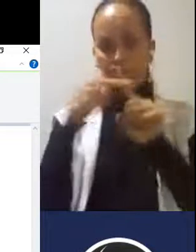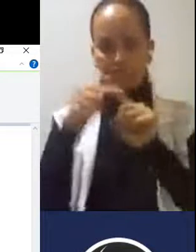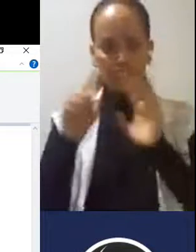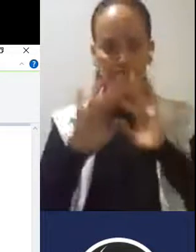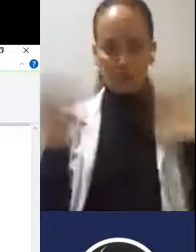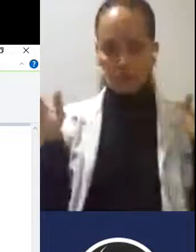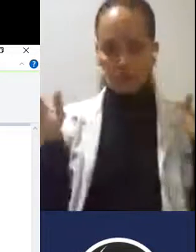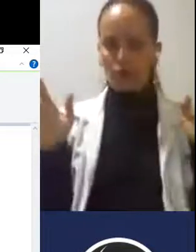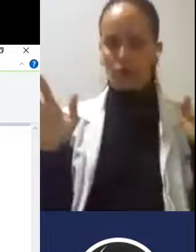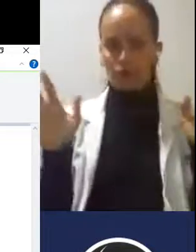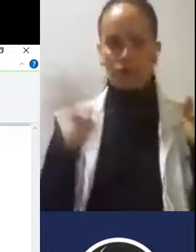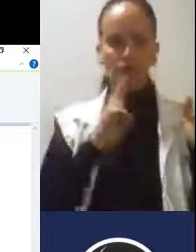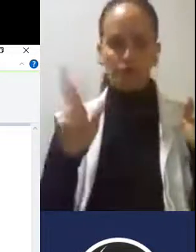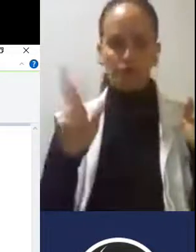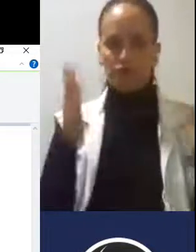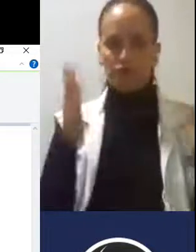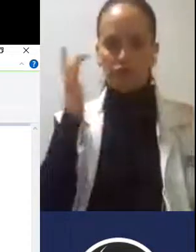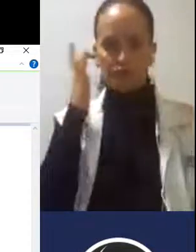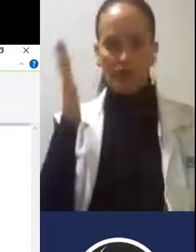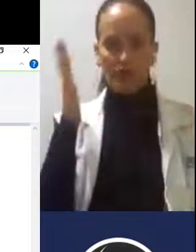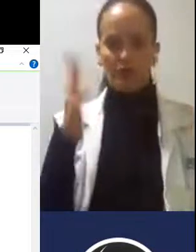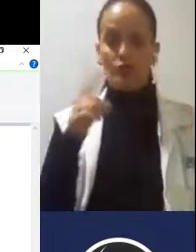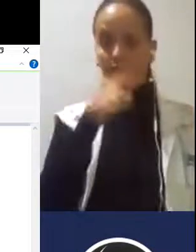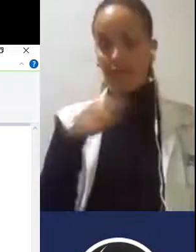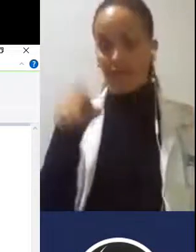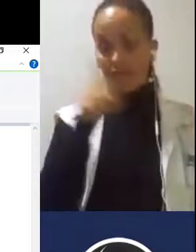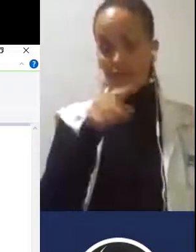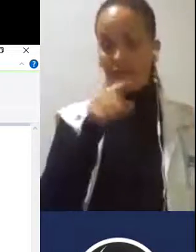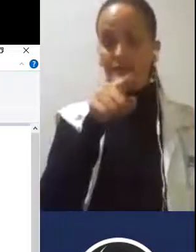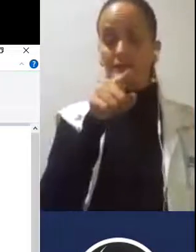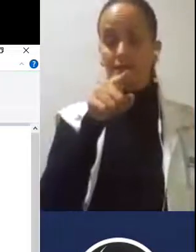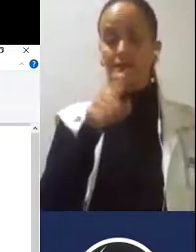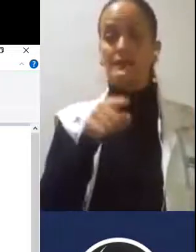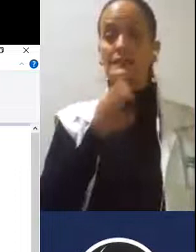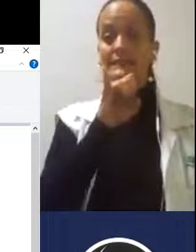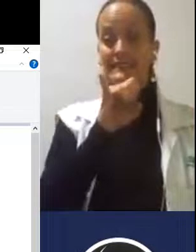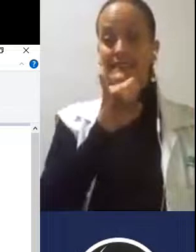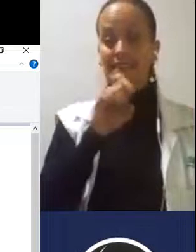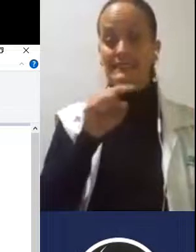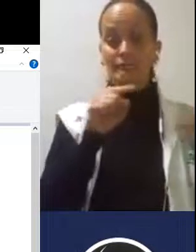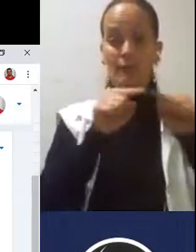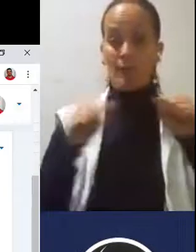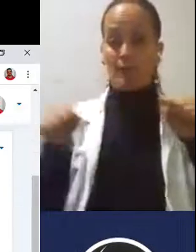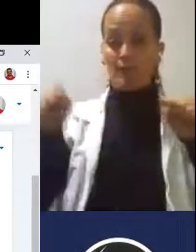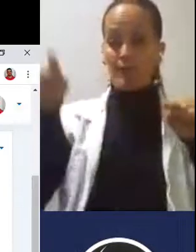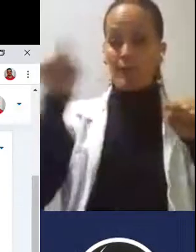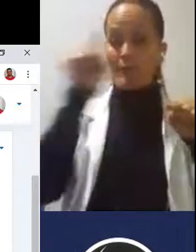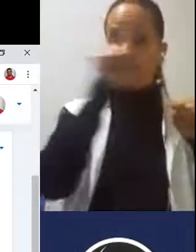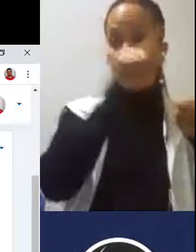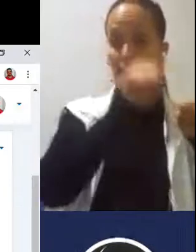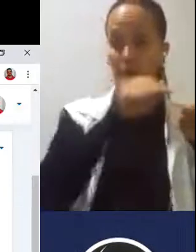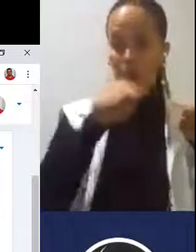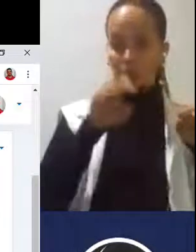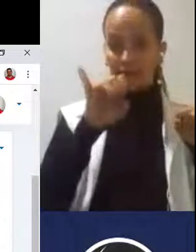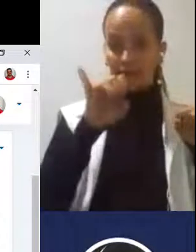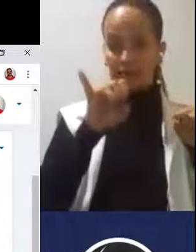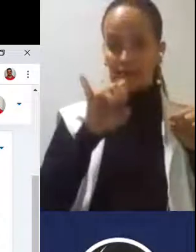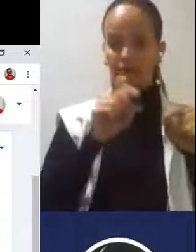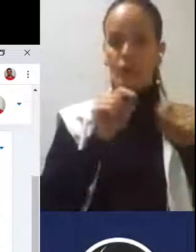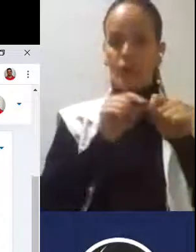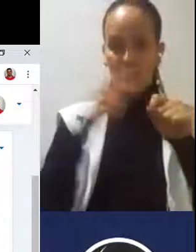exemplo para vocês, se essas resistências aqui, ó, tivessem todas em série, né? Eu vou fazer aqui a figurinha novamente para vocês,